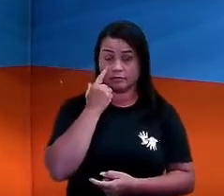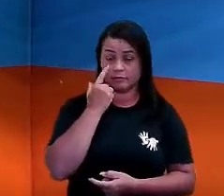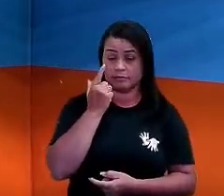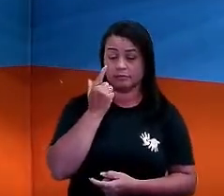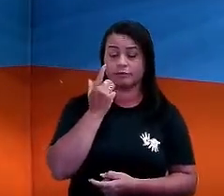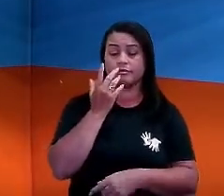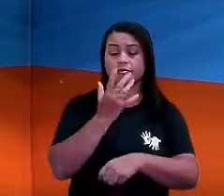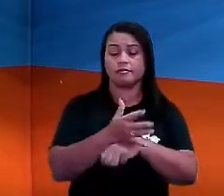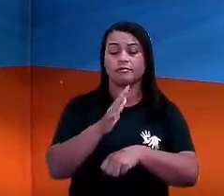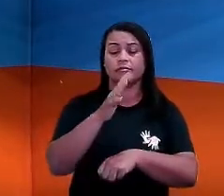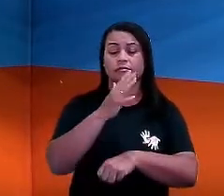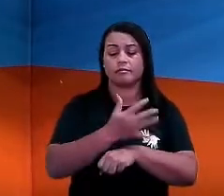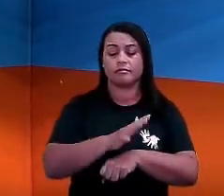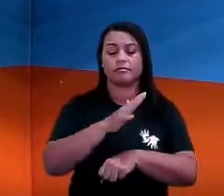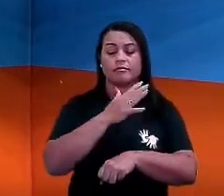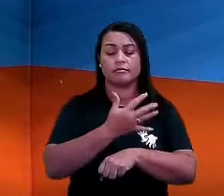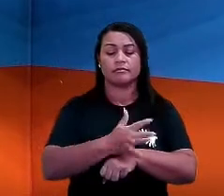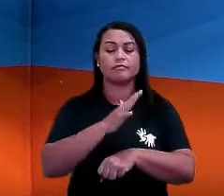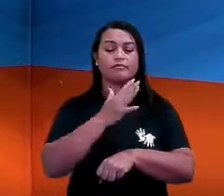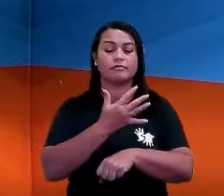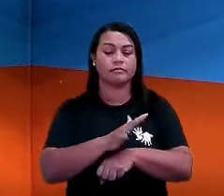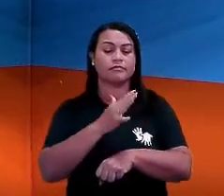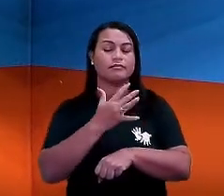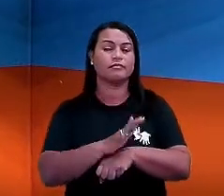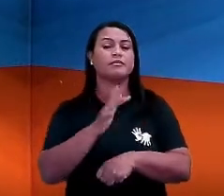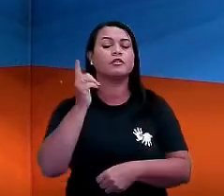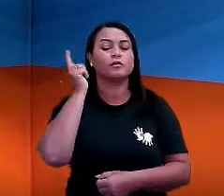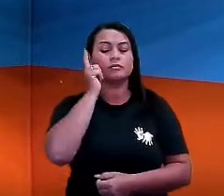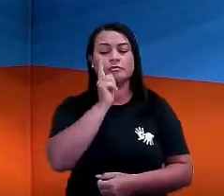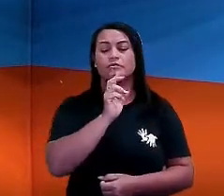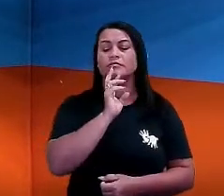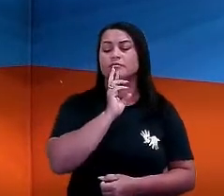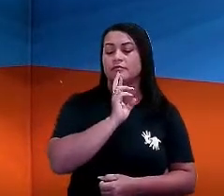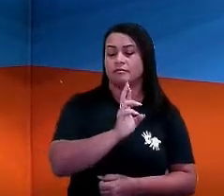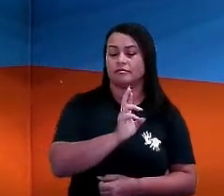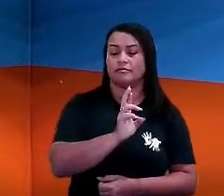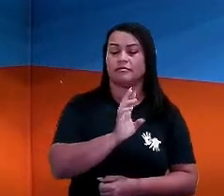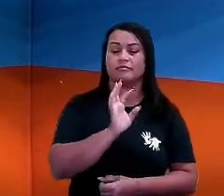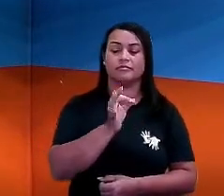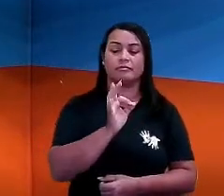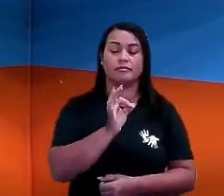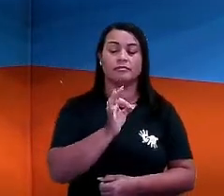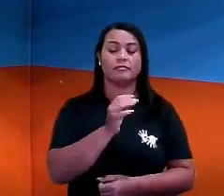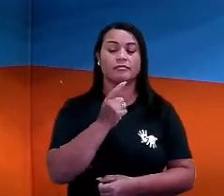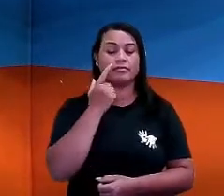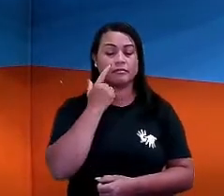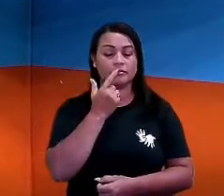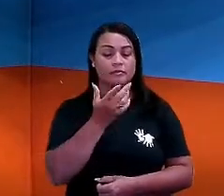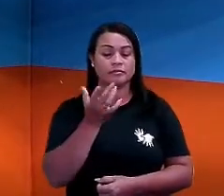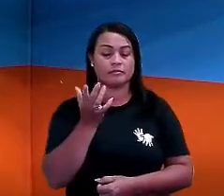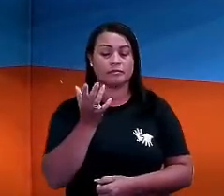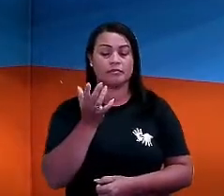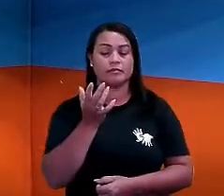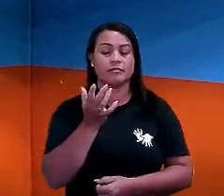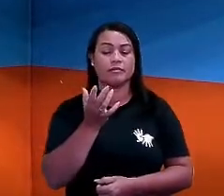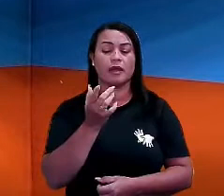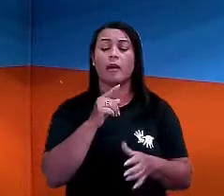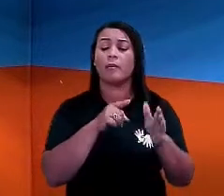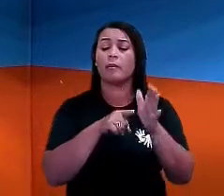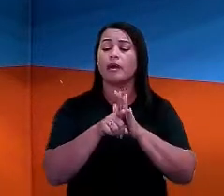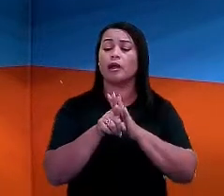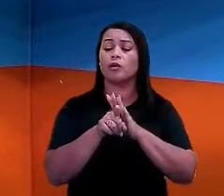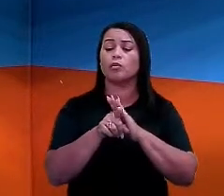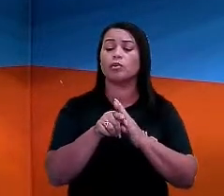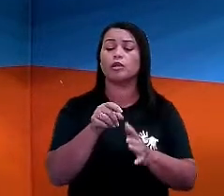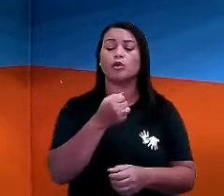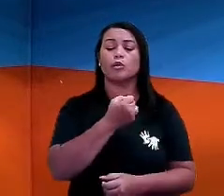gente vai praticando, vai praticando, vai praticando e vai aprendendo, tá bom? Então, quando a perguntinha era número